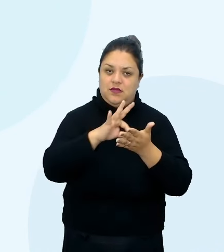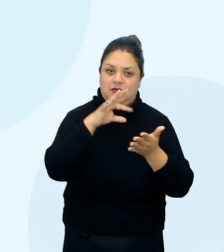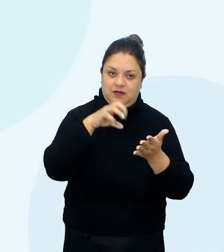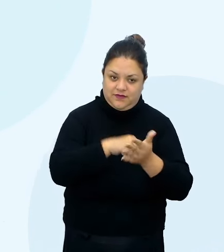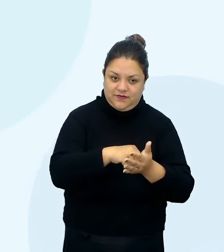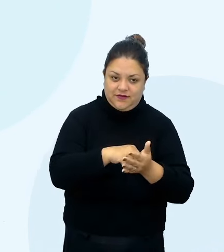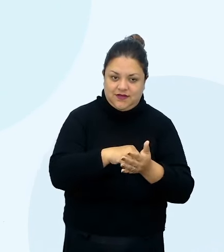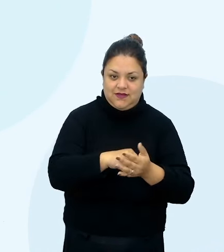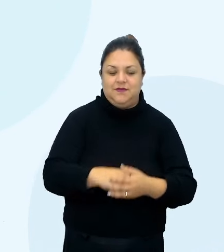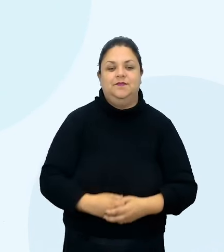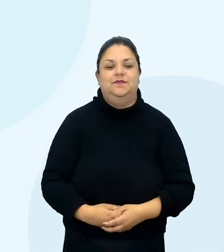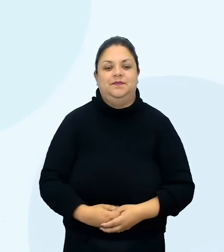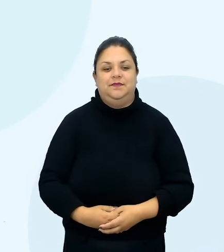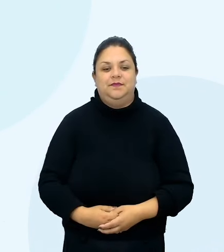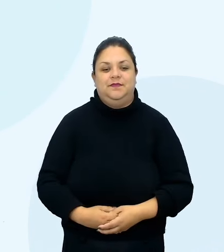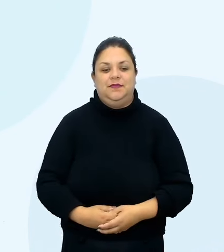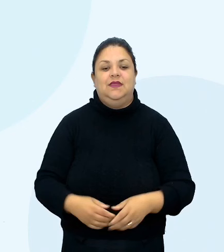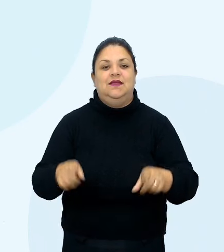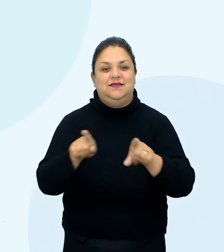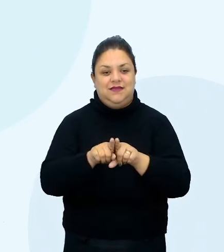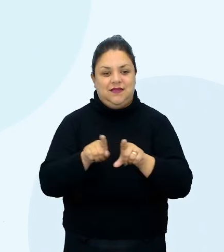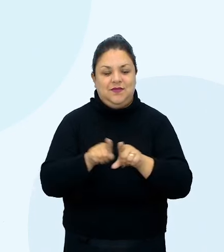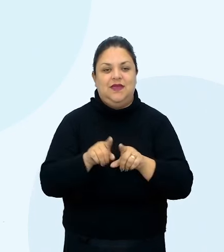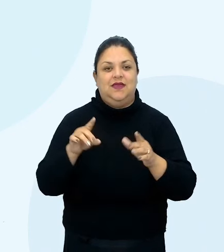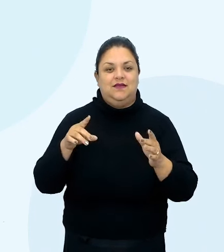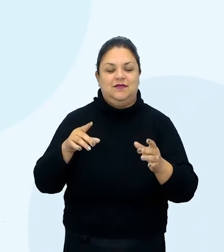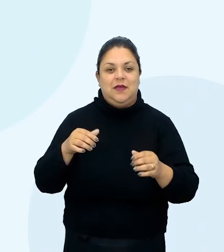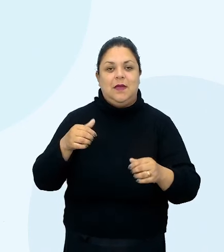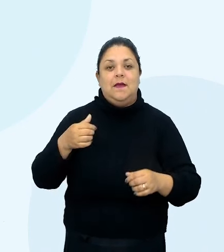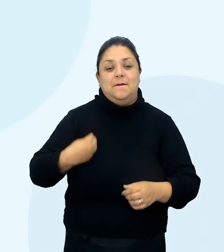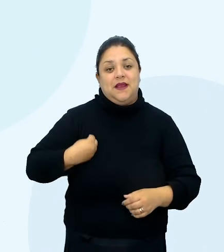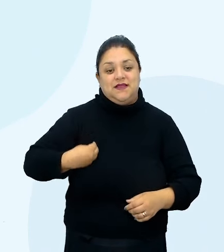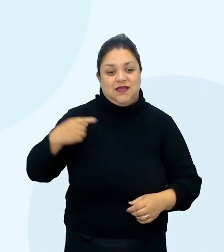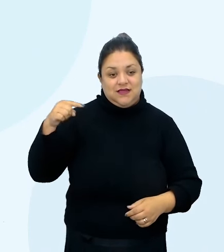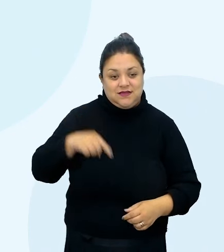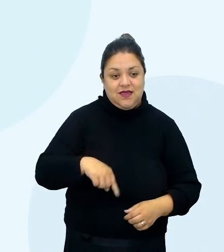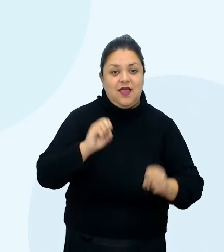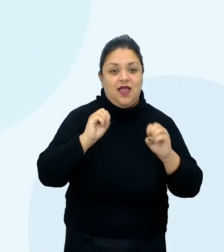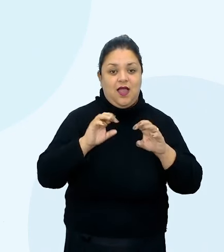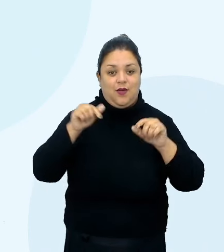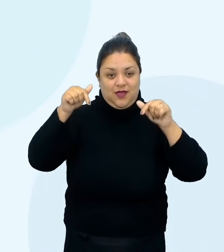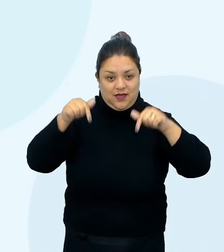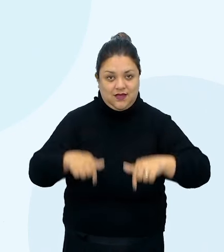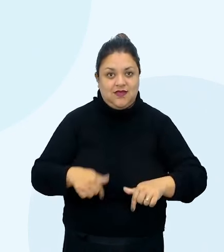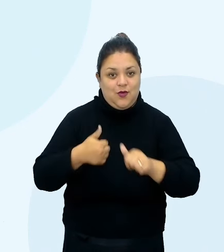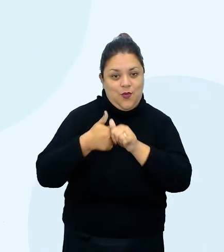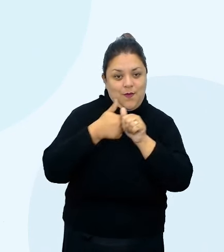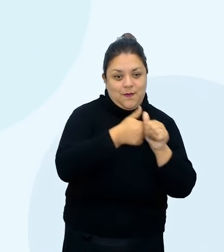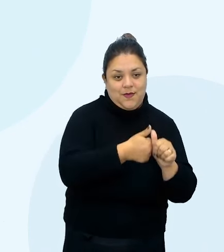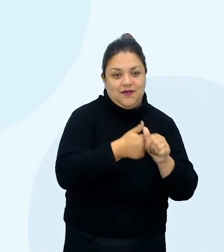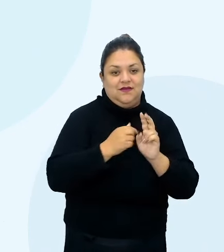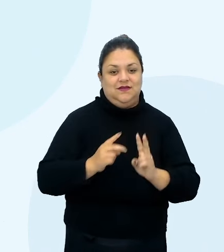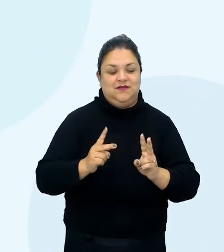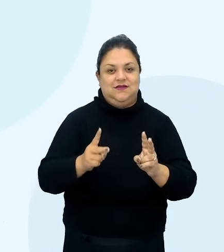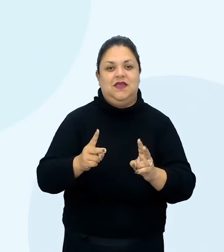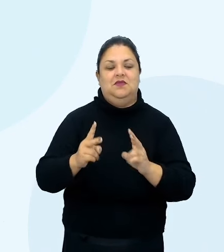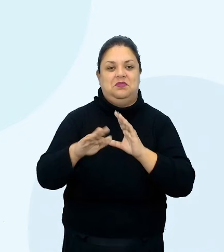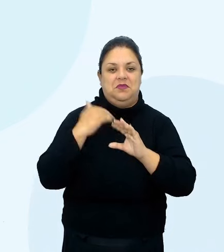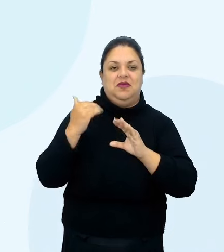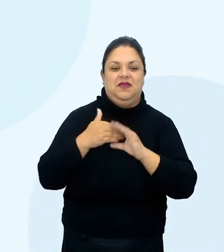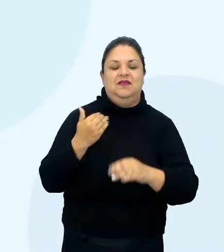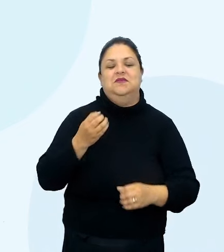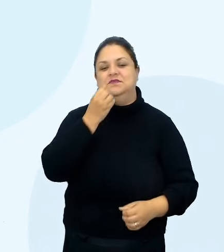aí. Não, acabou. Também o registro da presença, né, e a hora da rede, que vocês têm acompanhado também, mandando para a gente